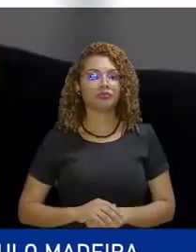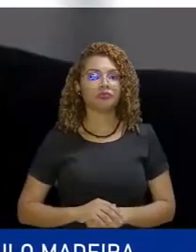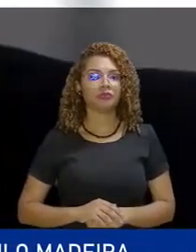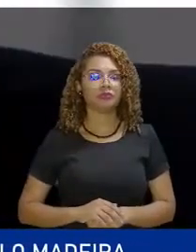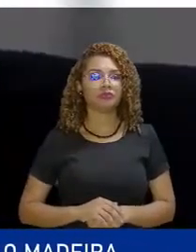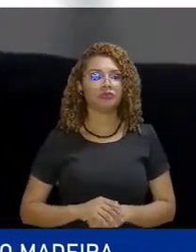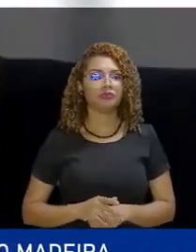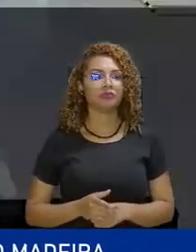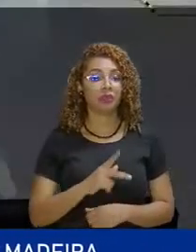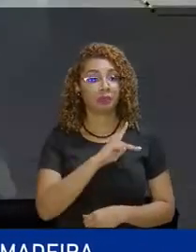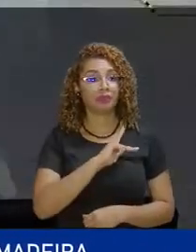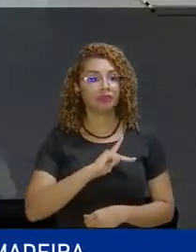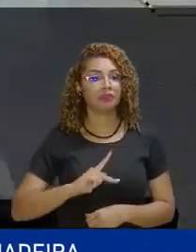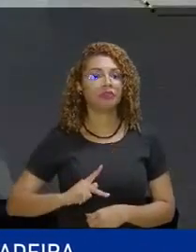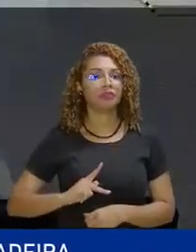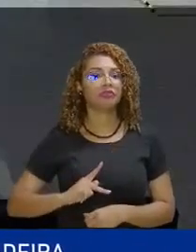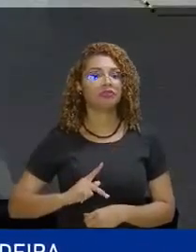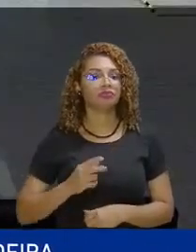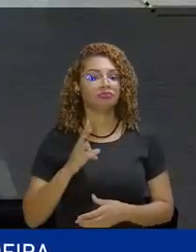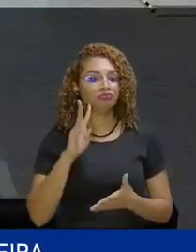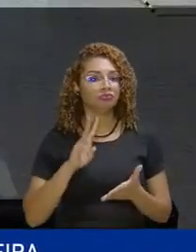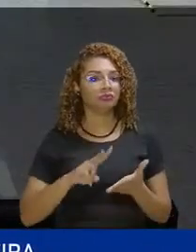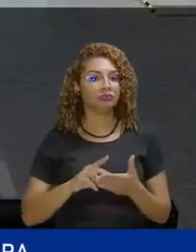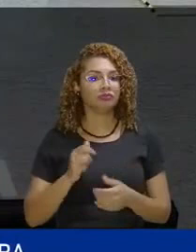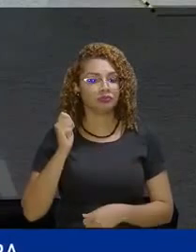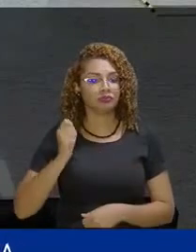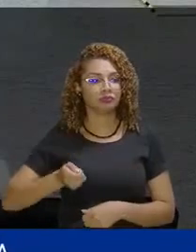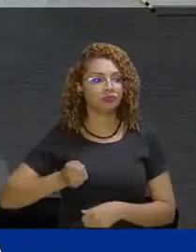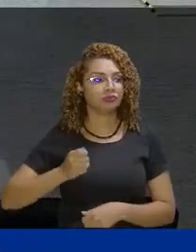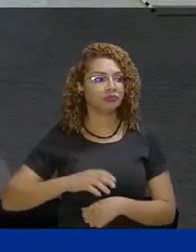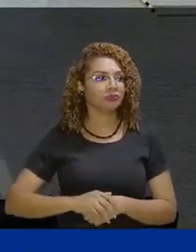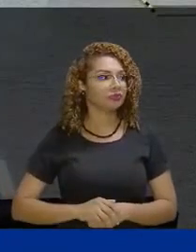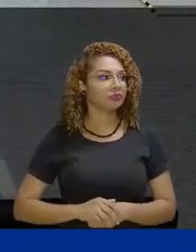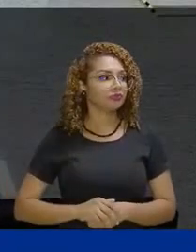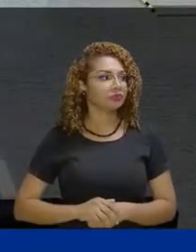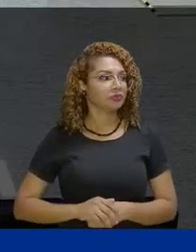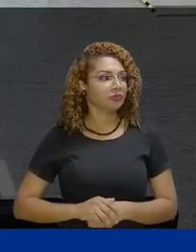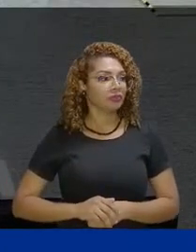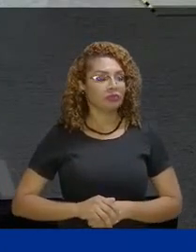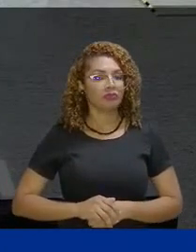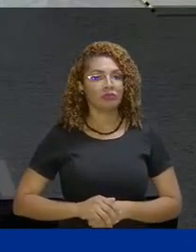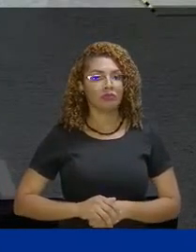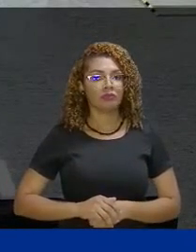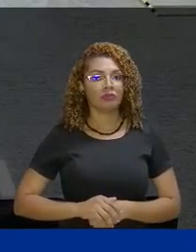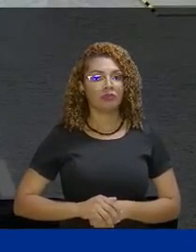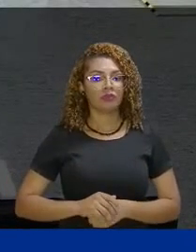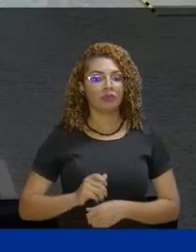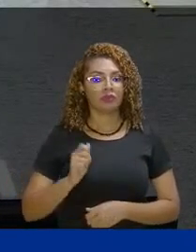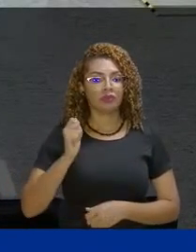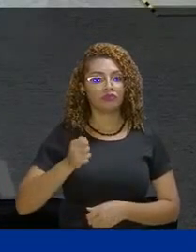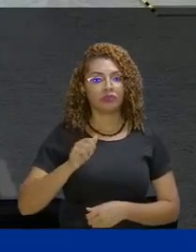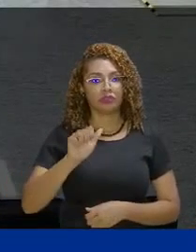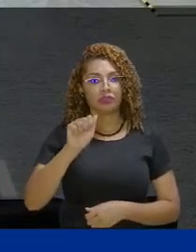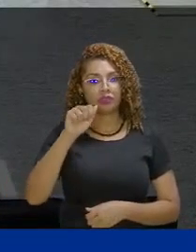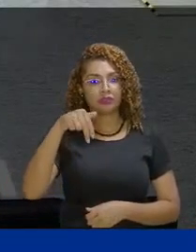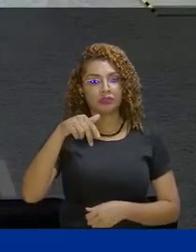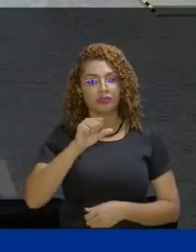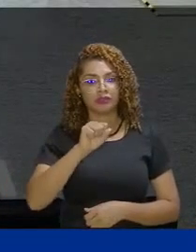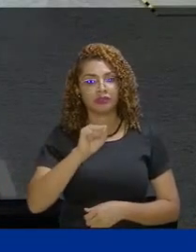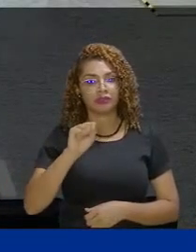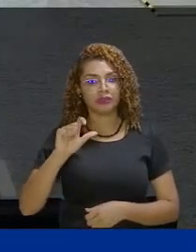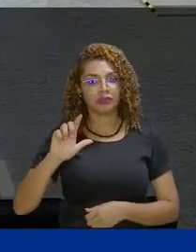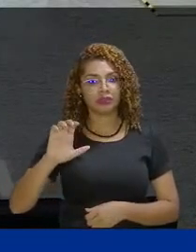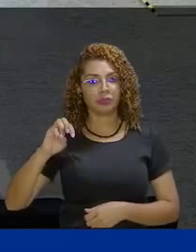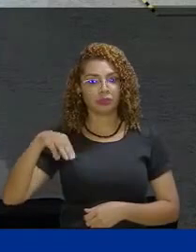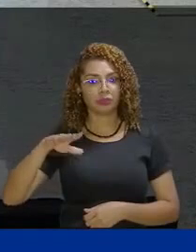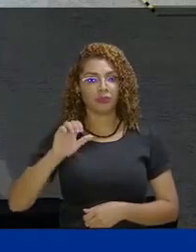Acompanho, presidente. Juiz Carmo Antônio? Também acompanha, Excelência. Juiz Anselmo Gonçalves? Também acompanho,